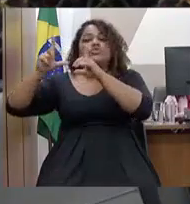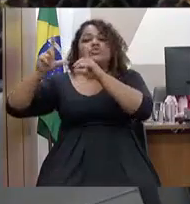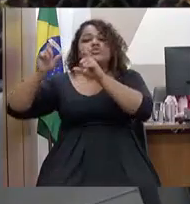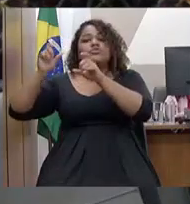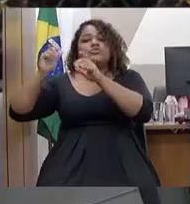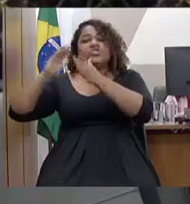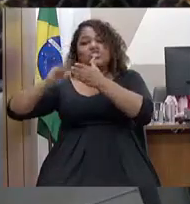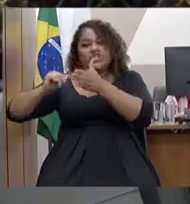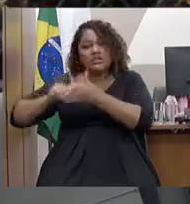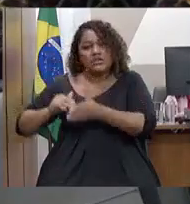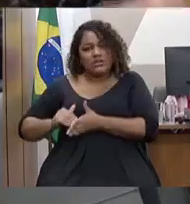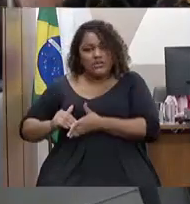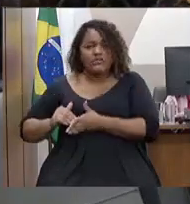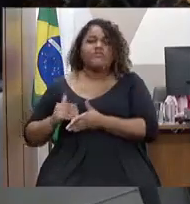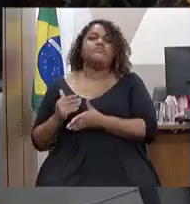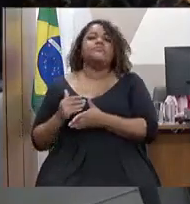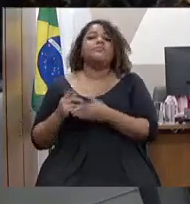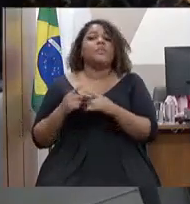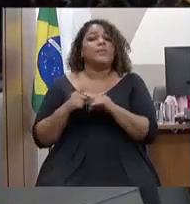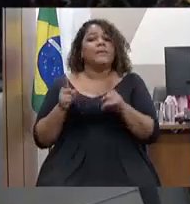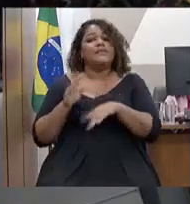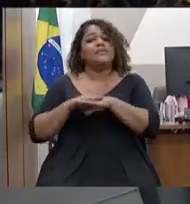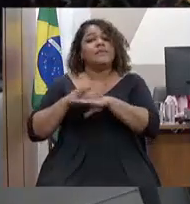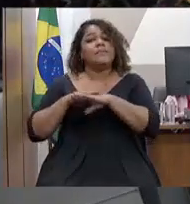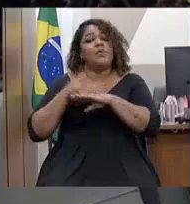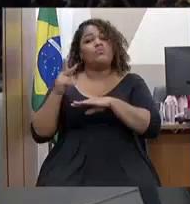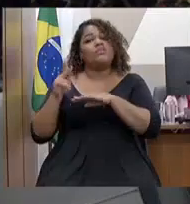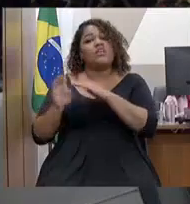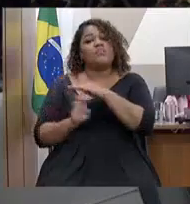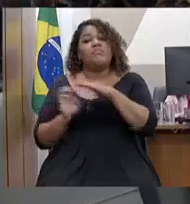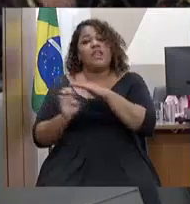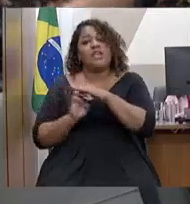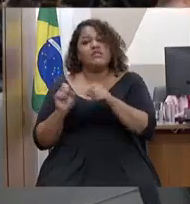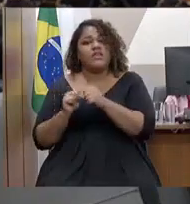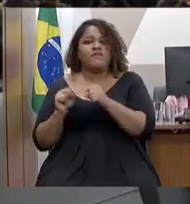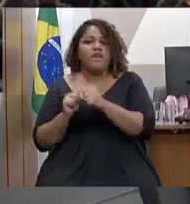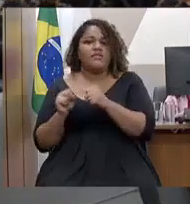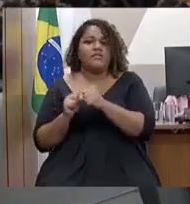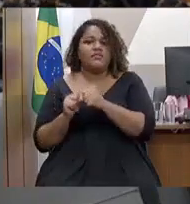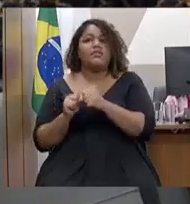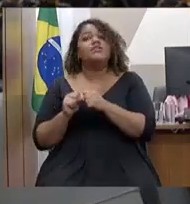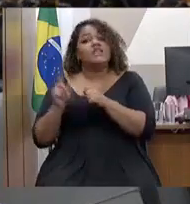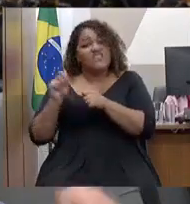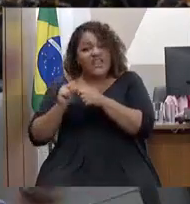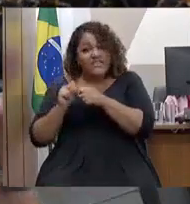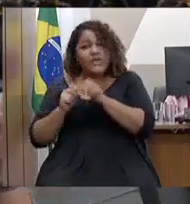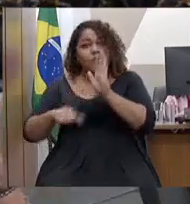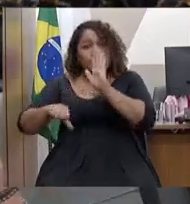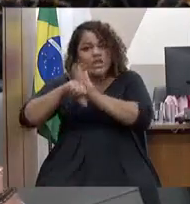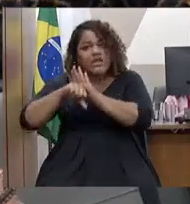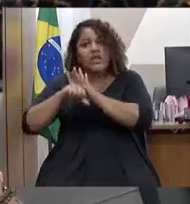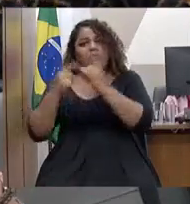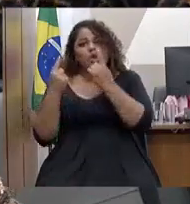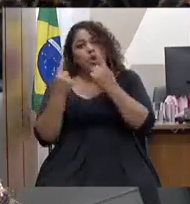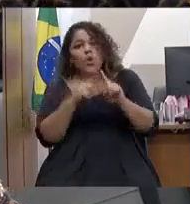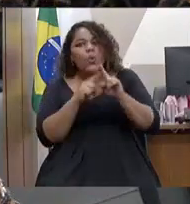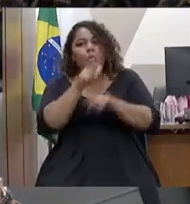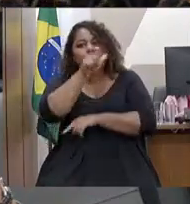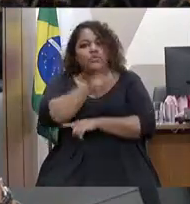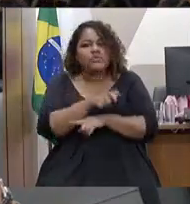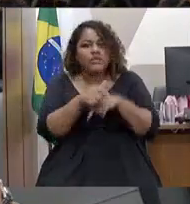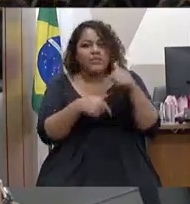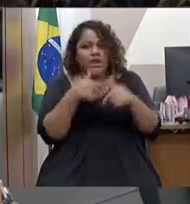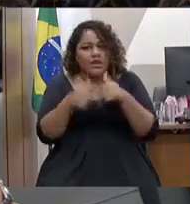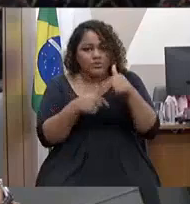as empresas e cometendo crimes contra os trabalhadores no processo de trabalho no risco